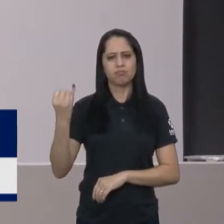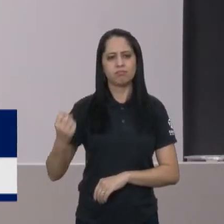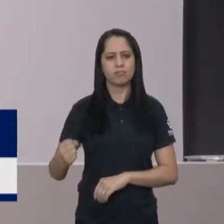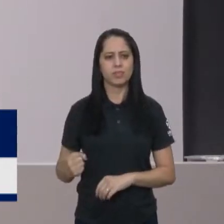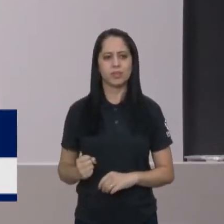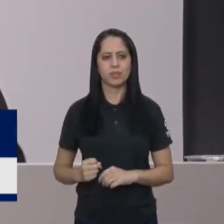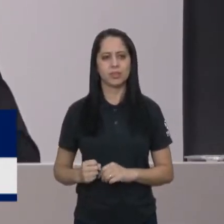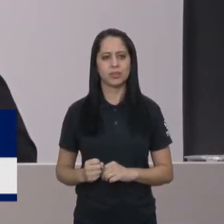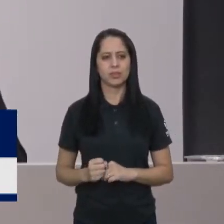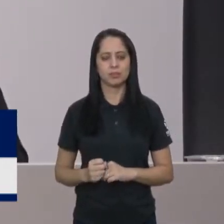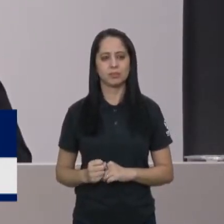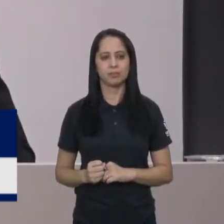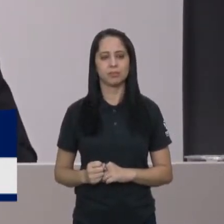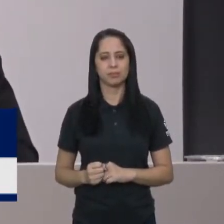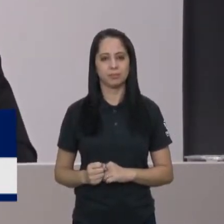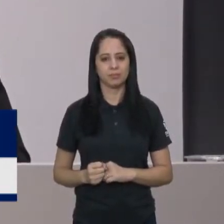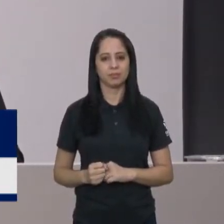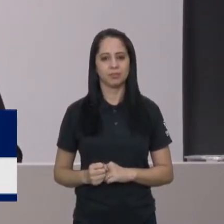cidade também.